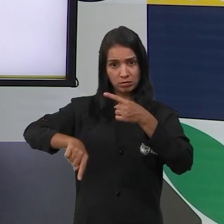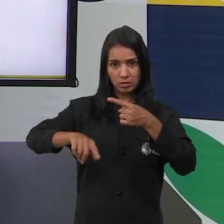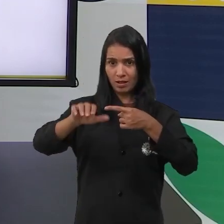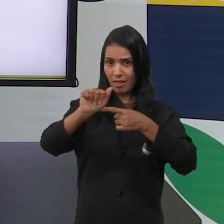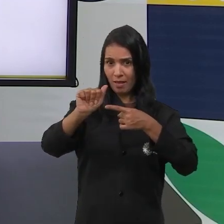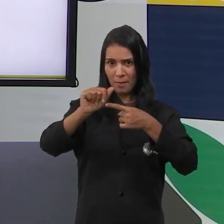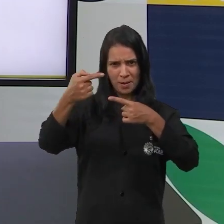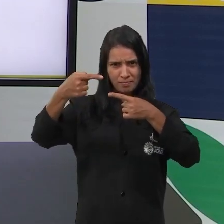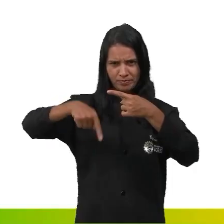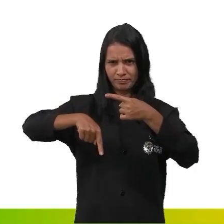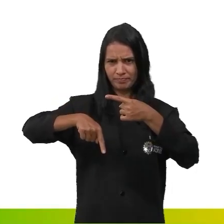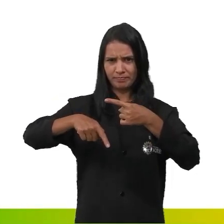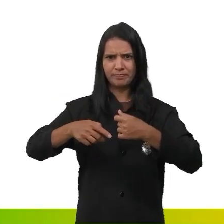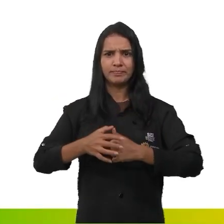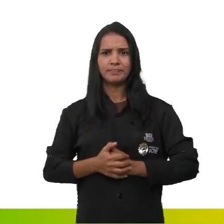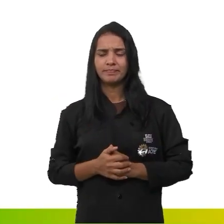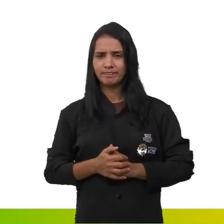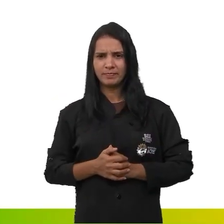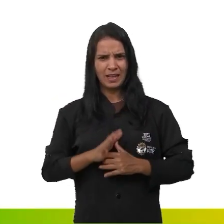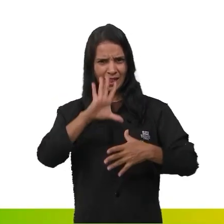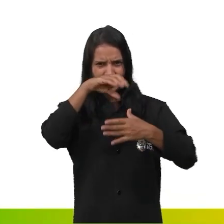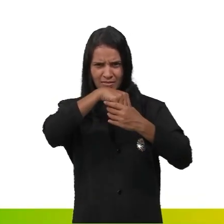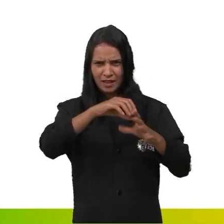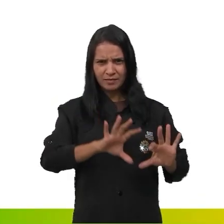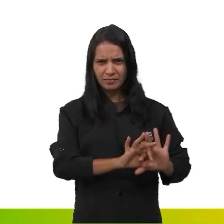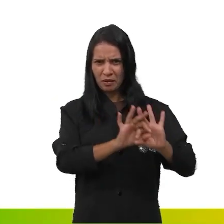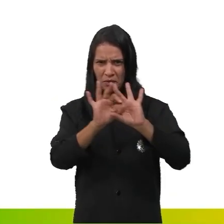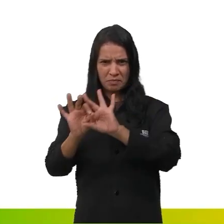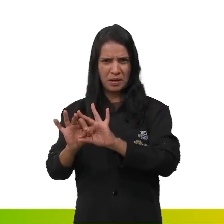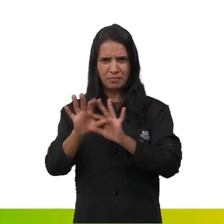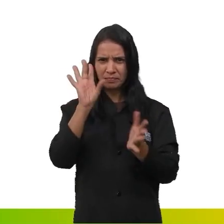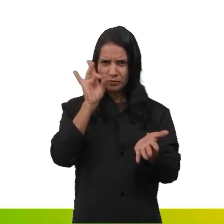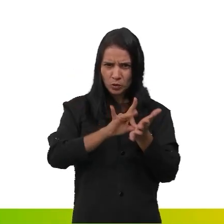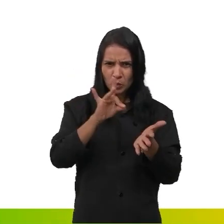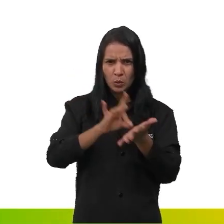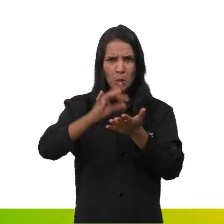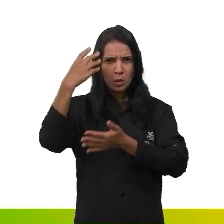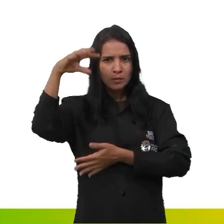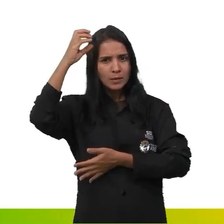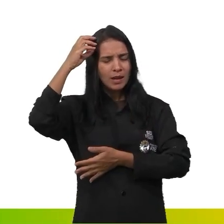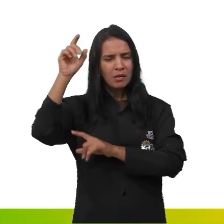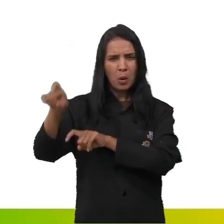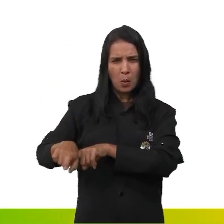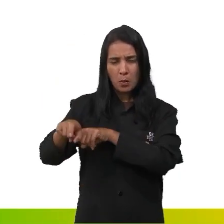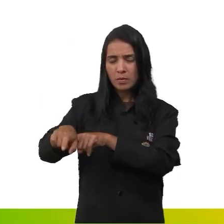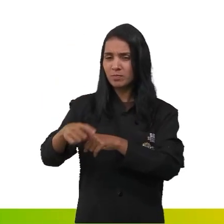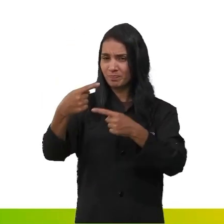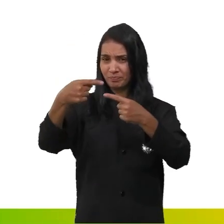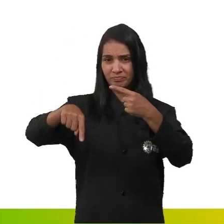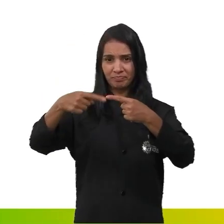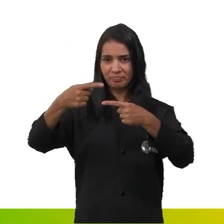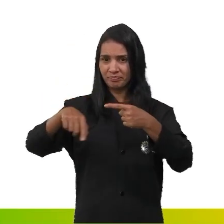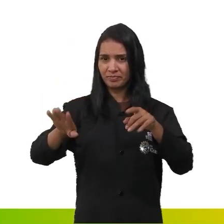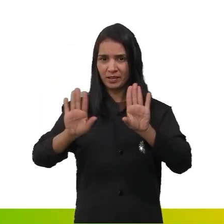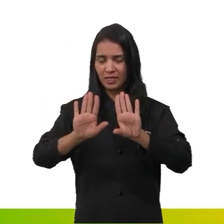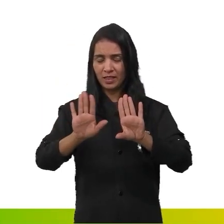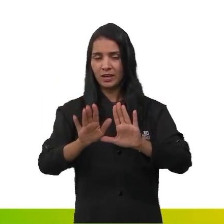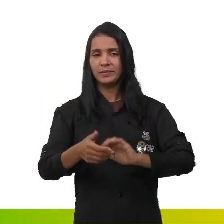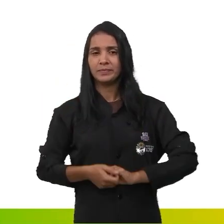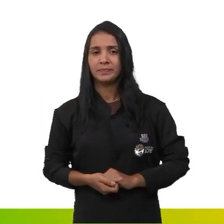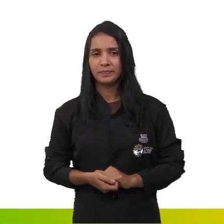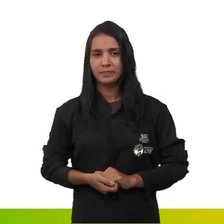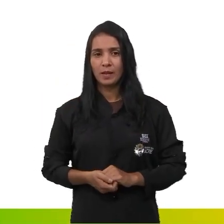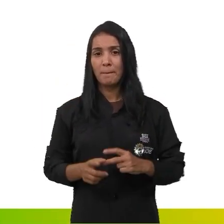exclui, não é ela, tá? Não é dentro de uma consolidação oligárquica rural. Então, a gente já elimina a letra